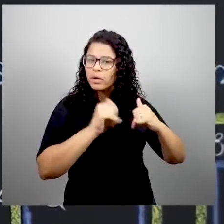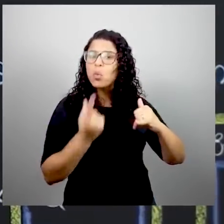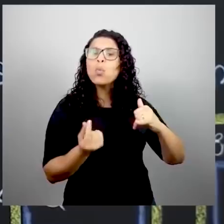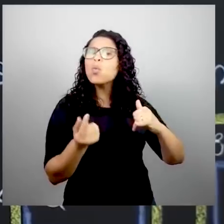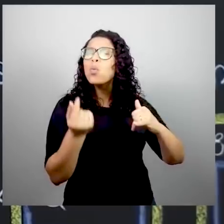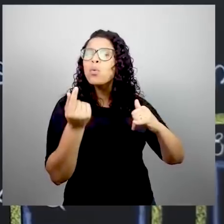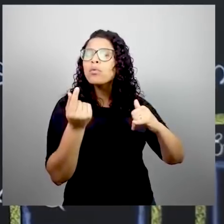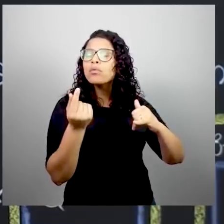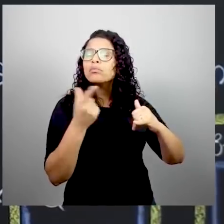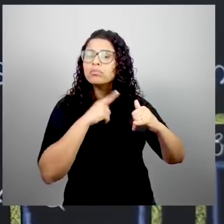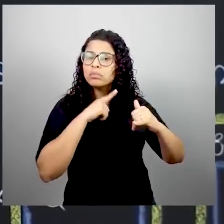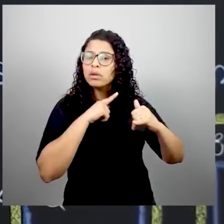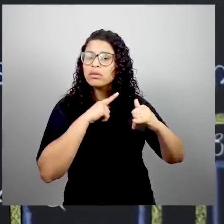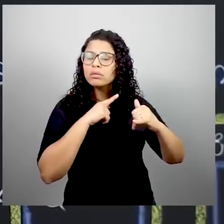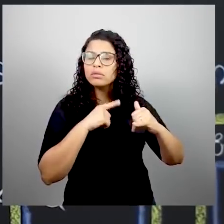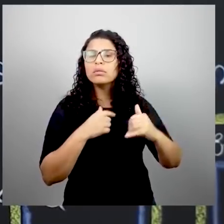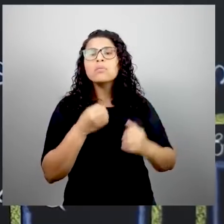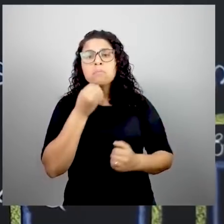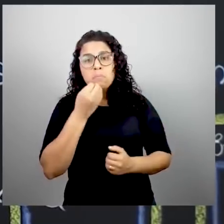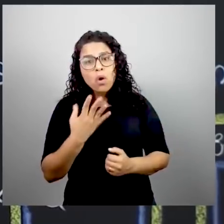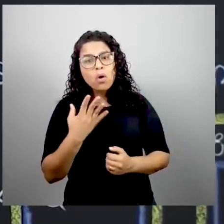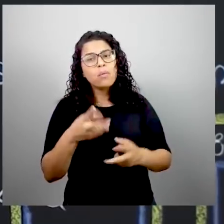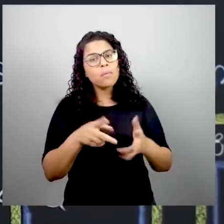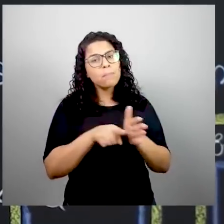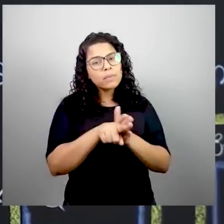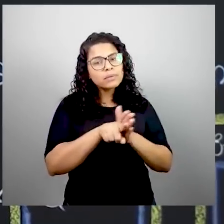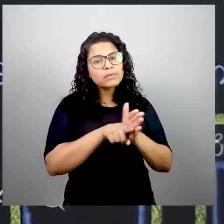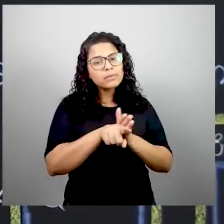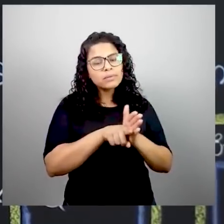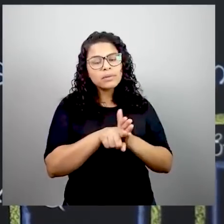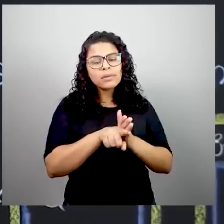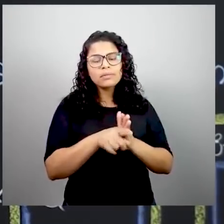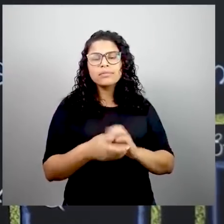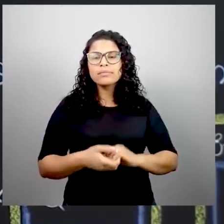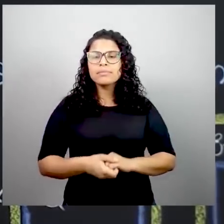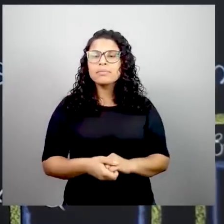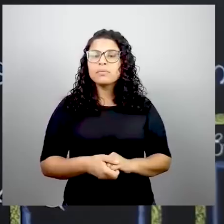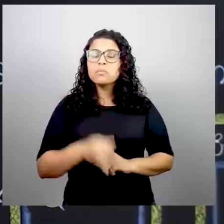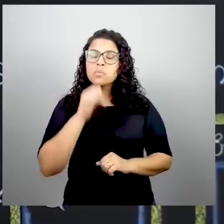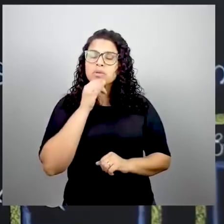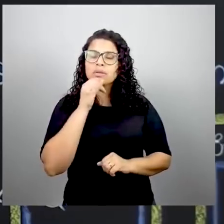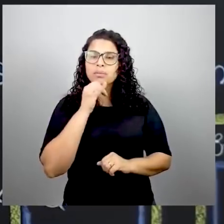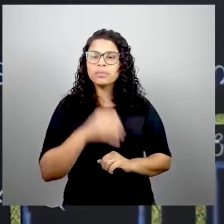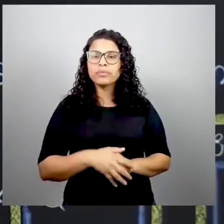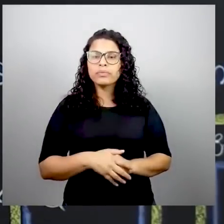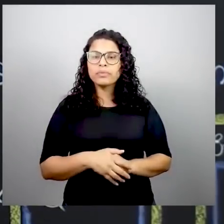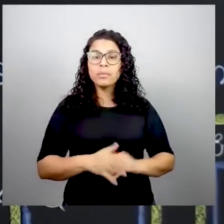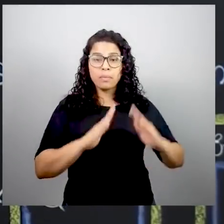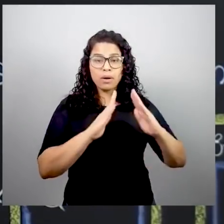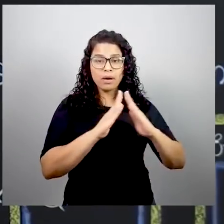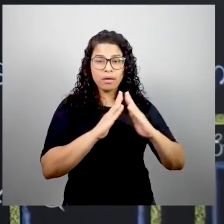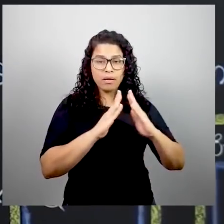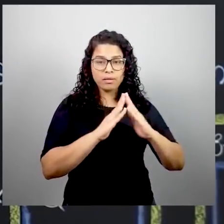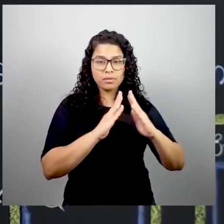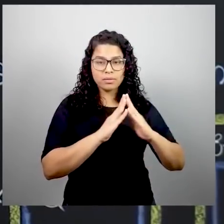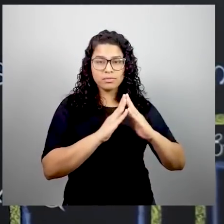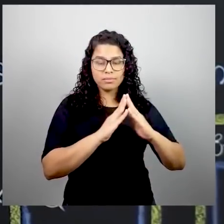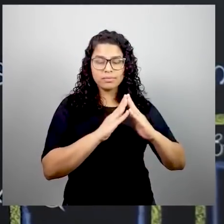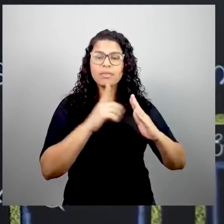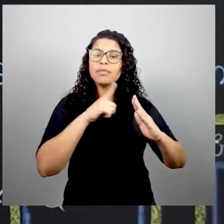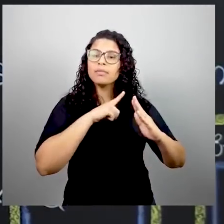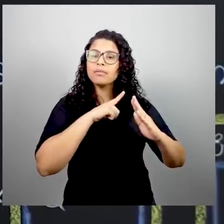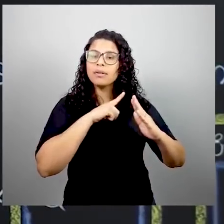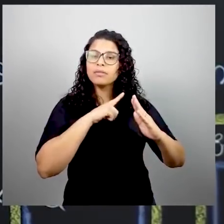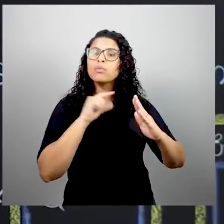pela energia dela? Vale a pena dar uma olhada. É comum ter uma variação, por exemplo, se é uma residência, há